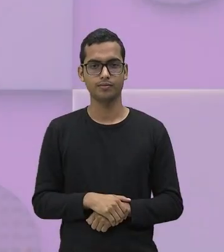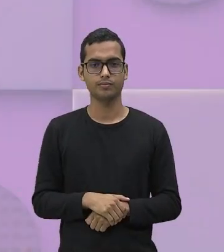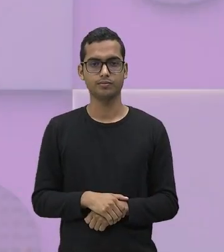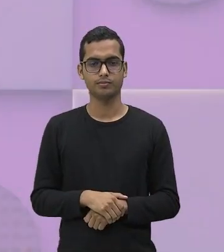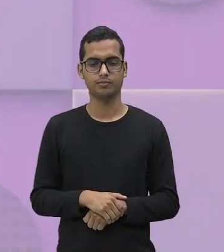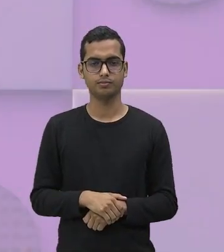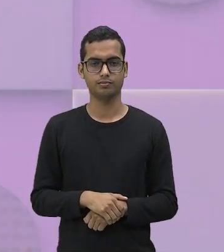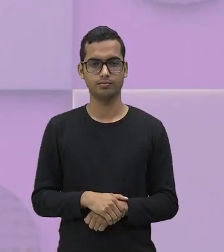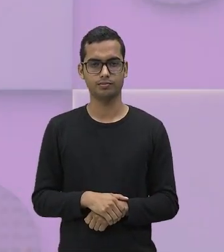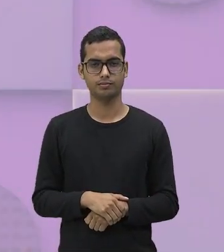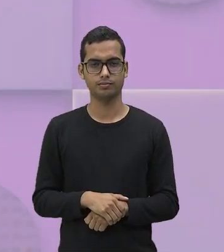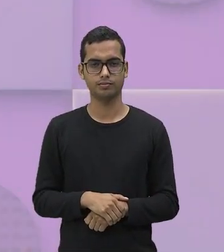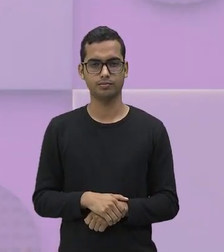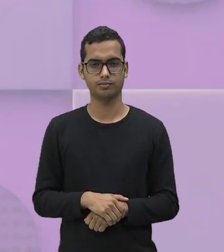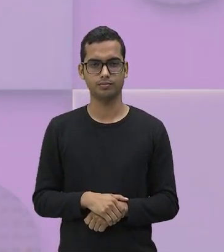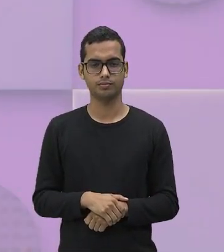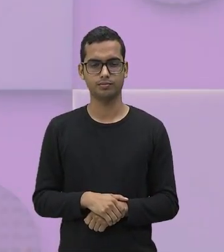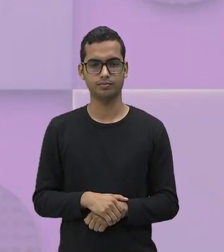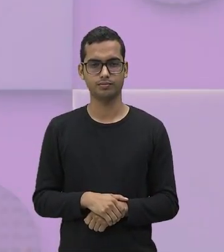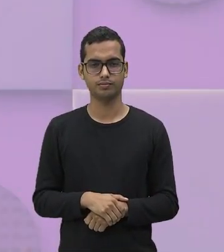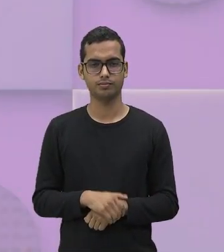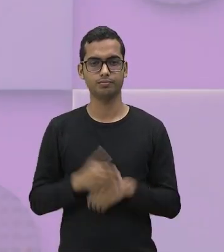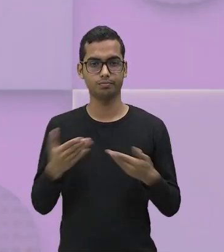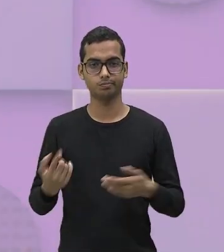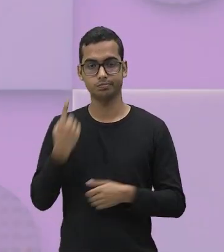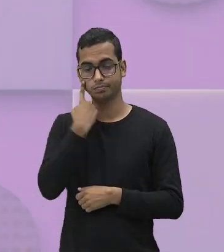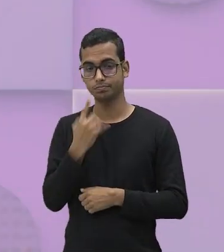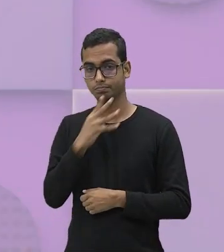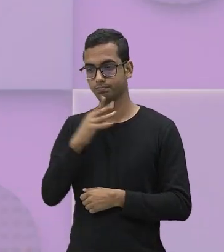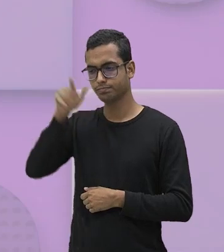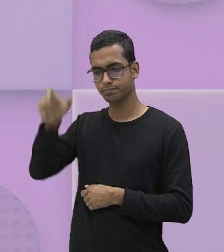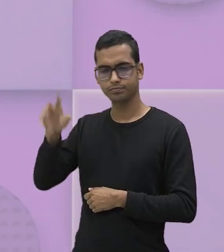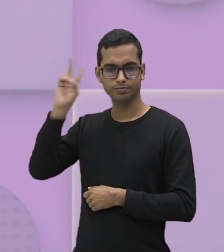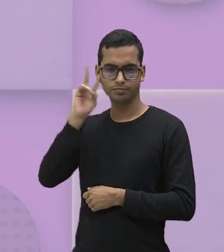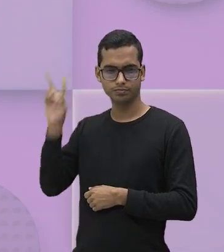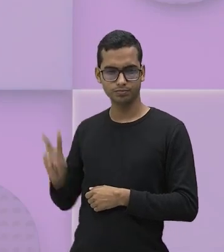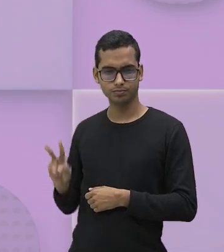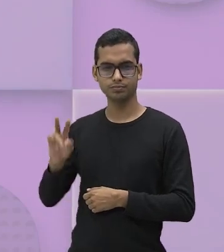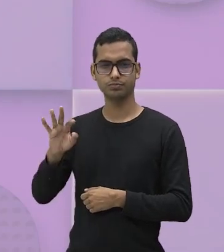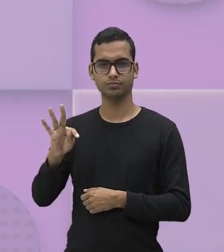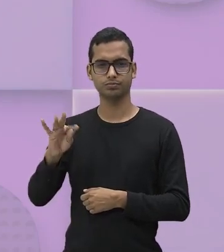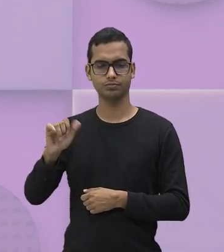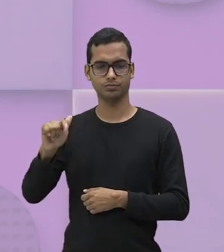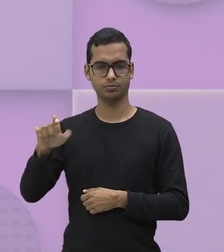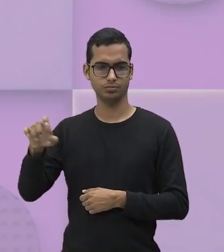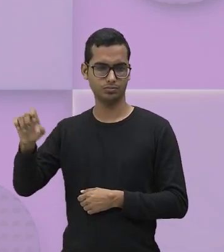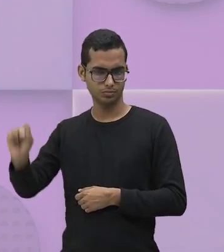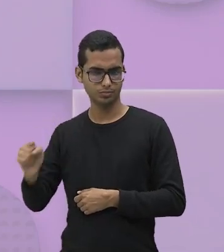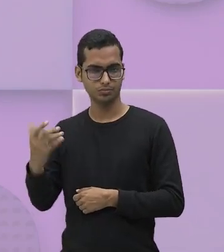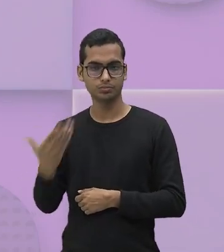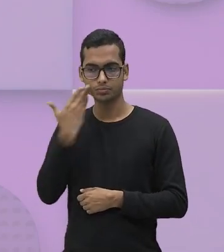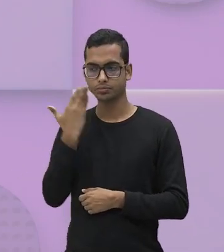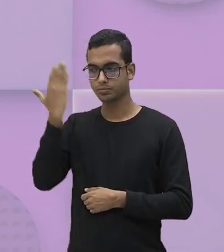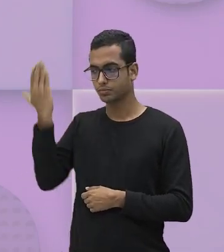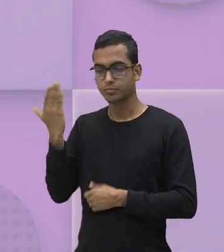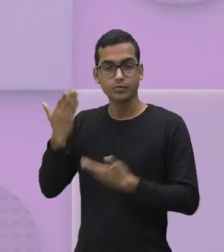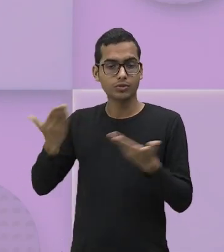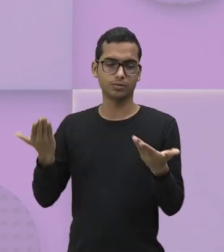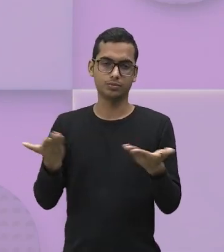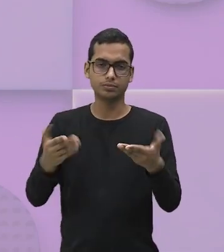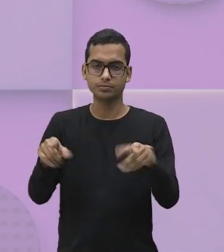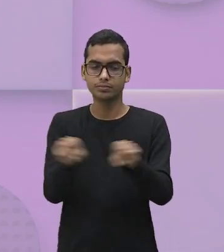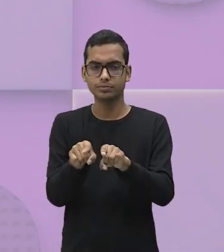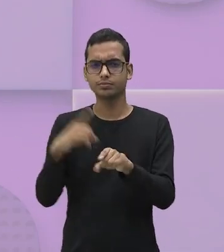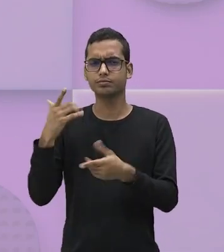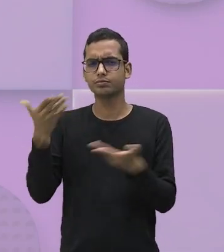Muito bem, então conhecemos um pouco mais sobre a história do grande filósofo Tales de Mileto. E aí, nós vamos trabalhar a